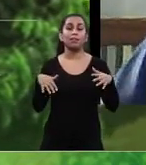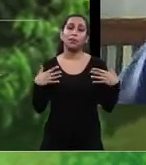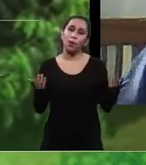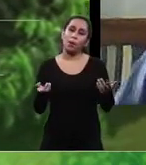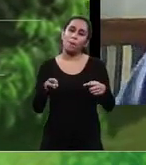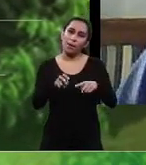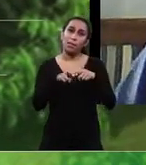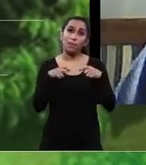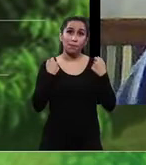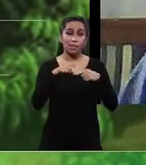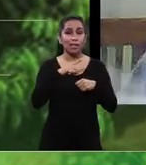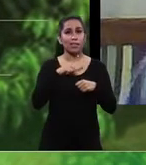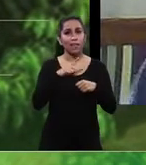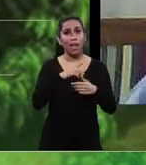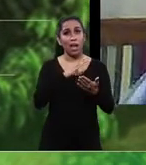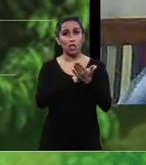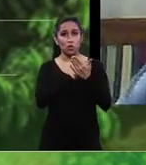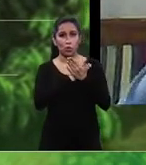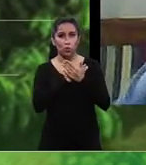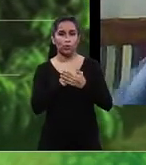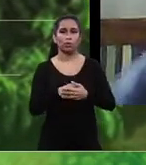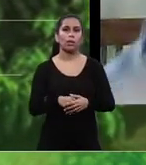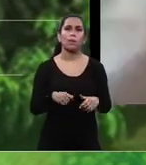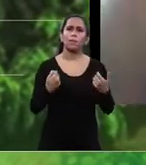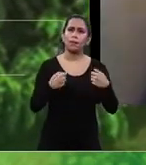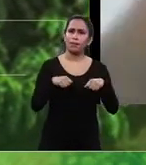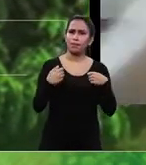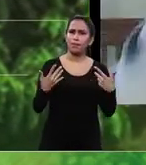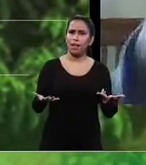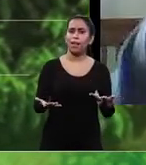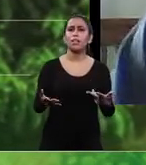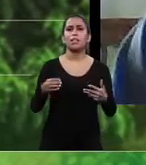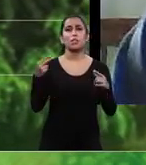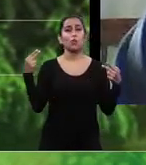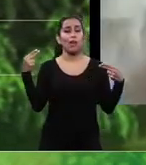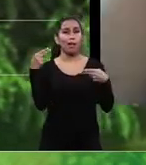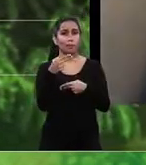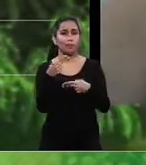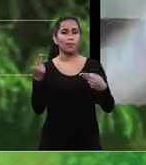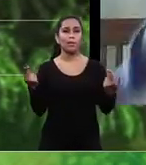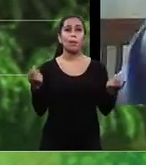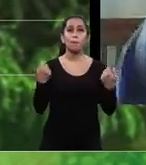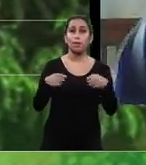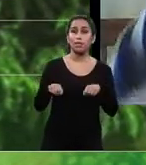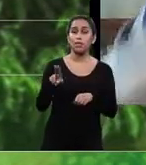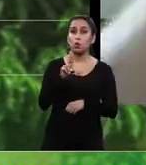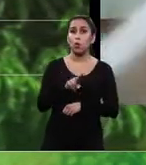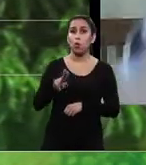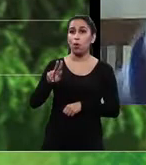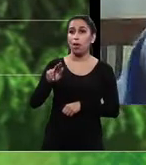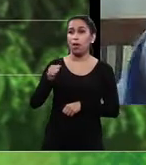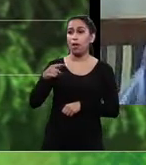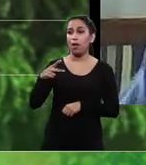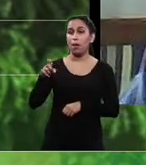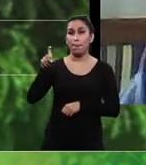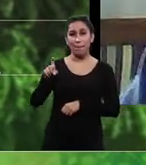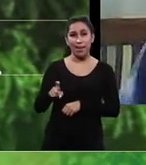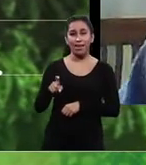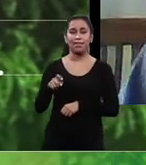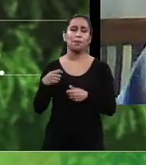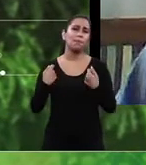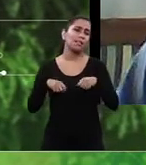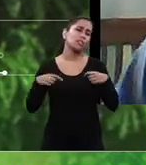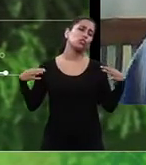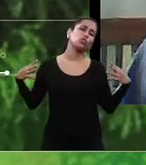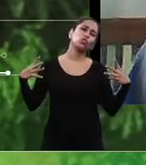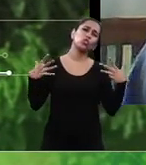gente precisa de ajuda de todos. A gente precisa de ajuda do SEBRAE, a gente precisa de ajuda da Apex, dos empresários, a gente precisa de